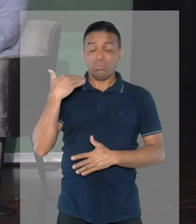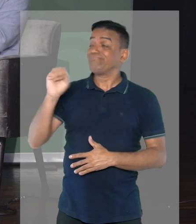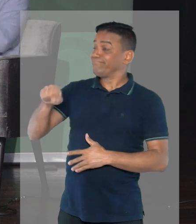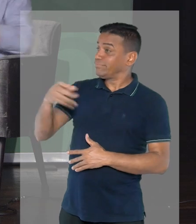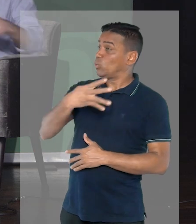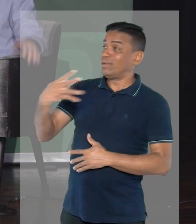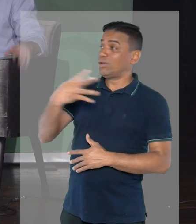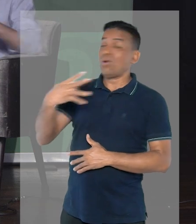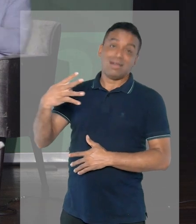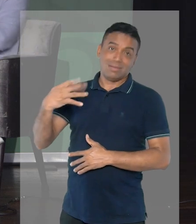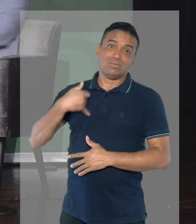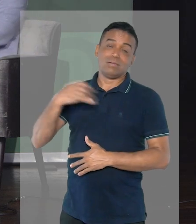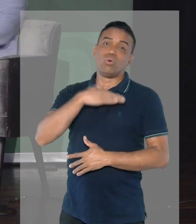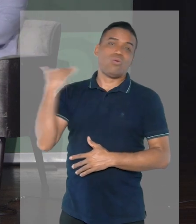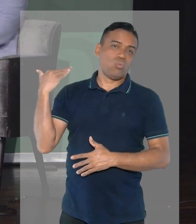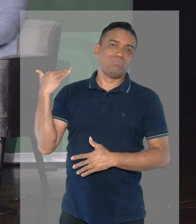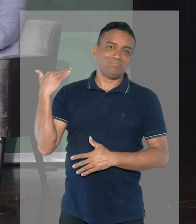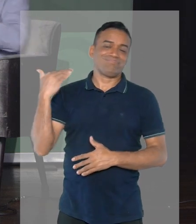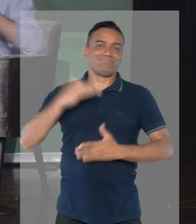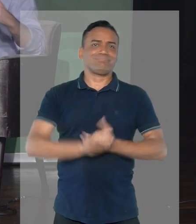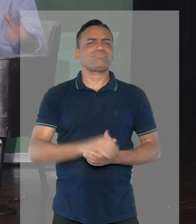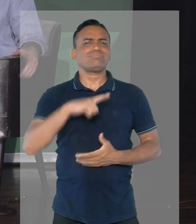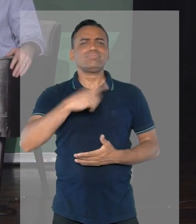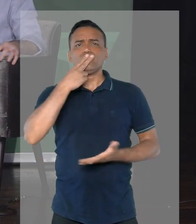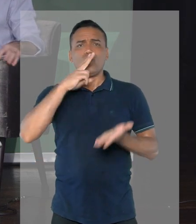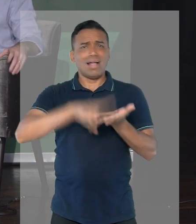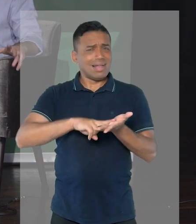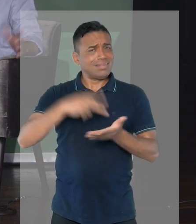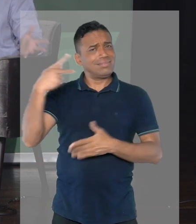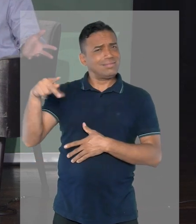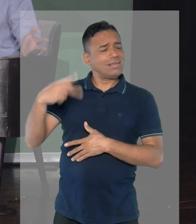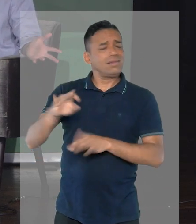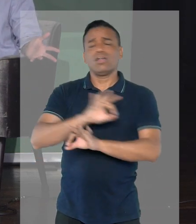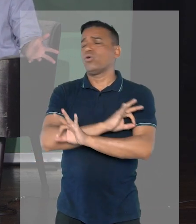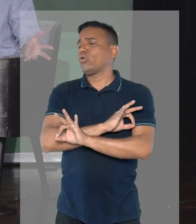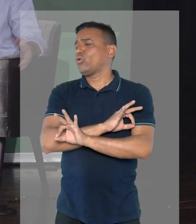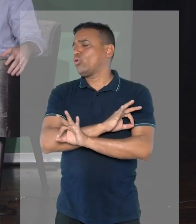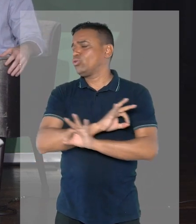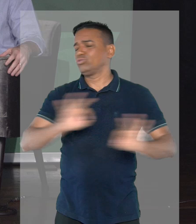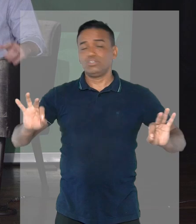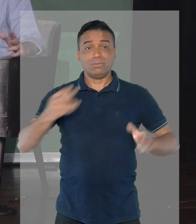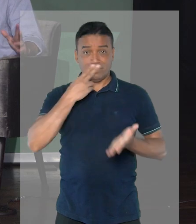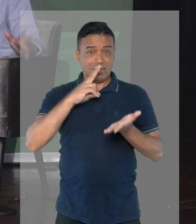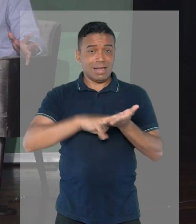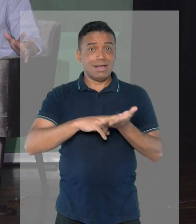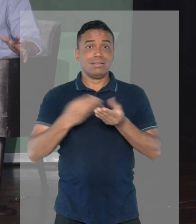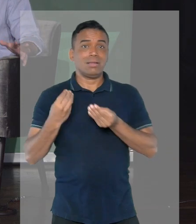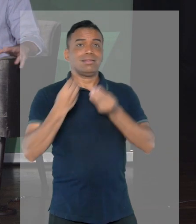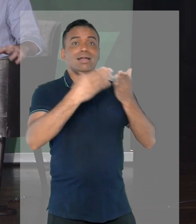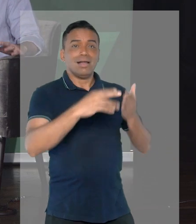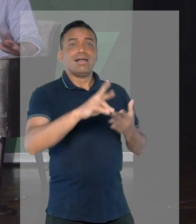né? Morreu aos 44 do primeiro tempo, né? Tem uma carta do Leminski que assim, é ótima e péssima. Uma carta para o